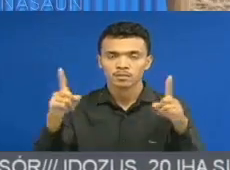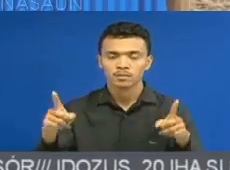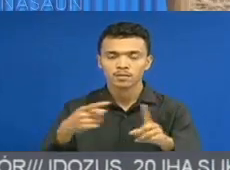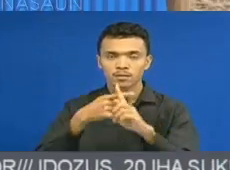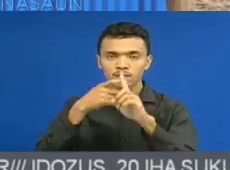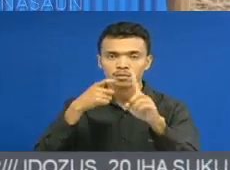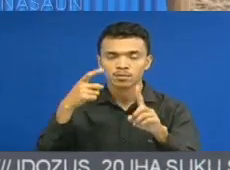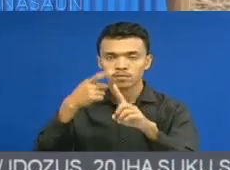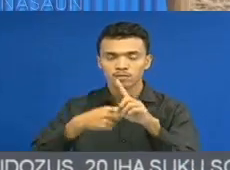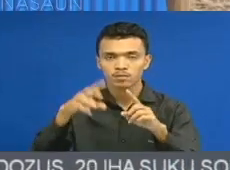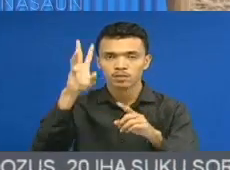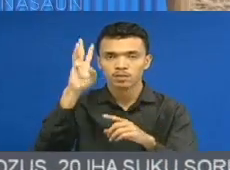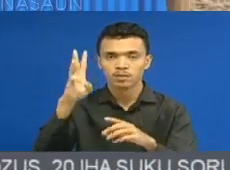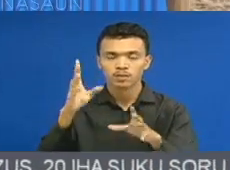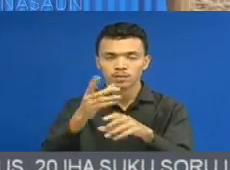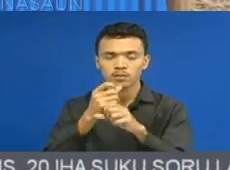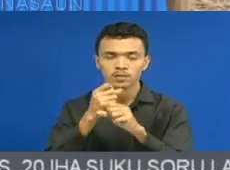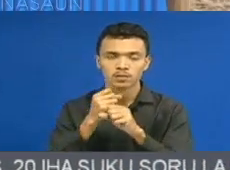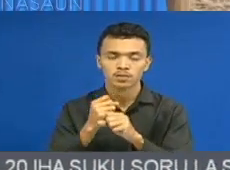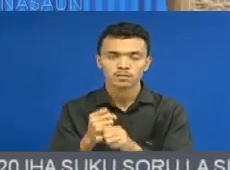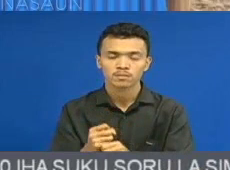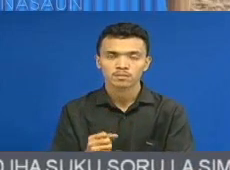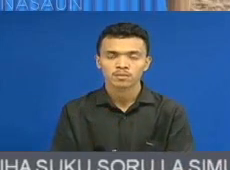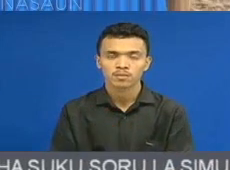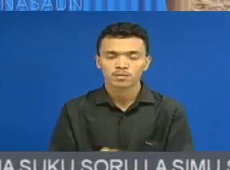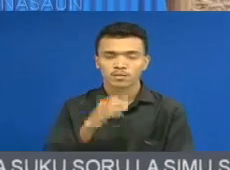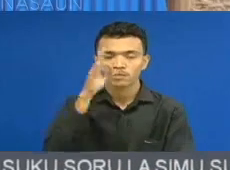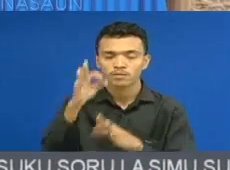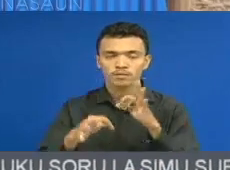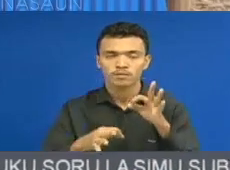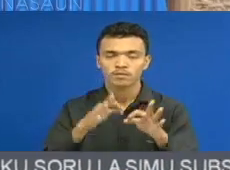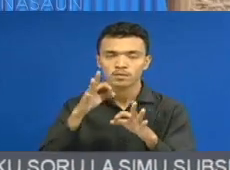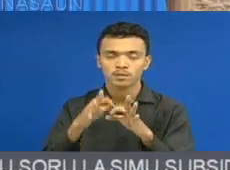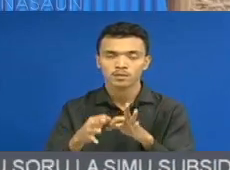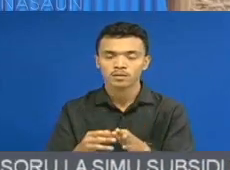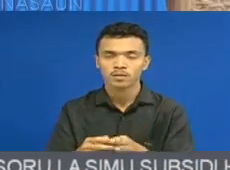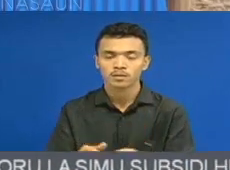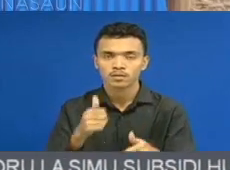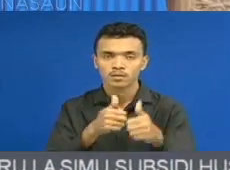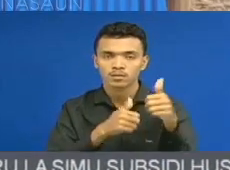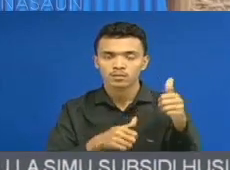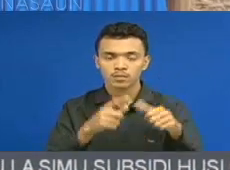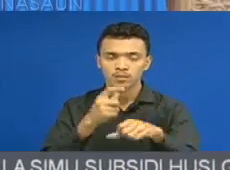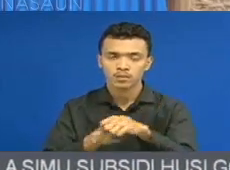husi fulane nebe amisimu ami fiar kata ka sila tuir tempo